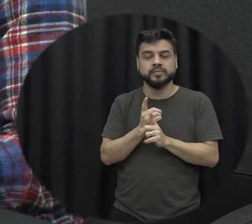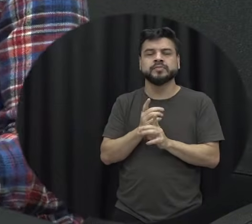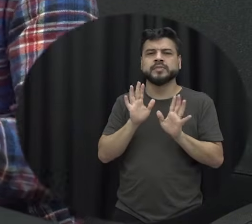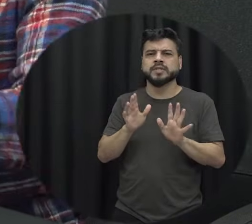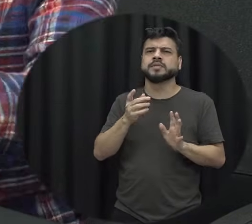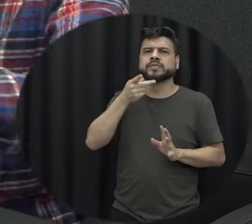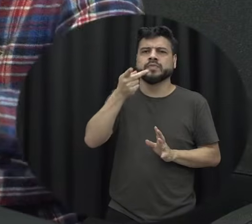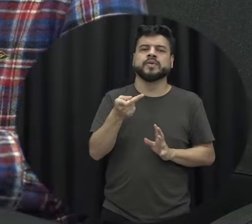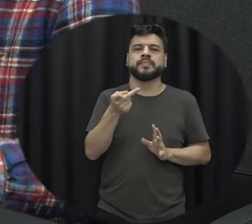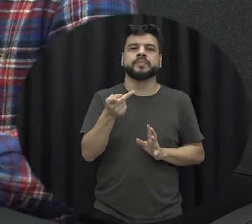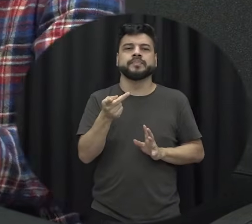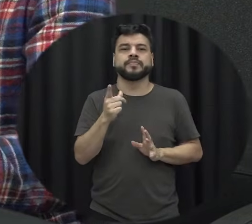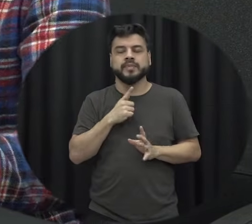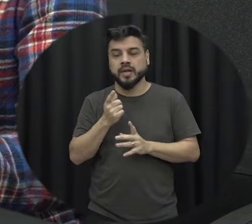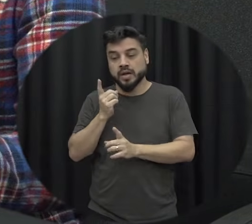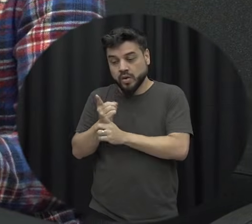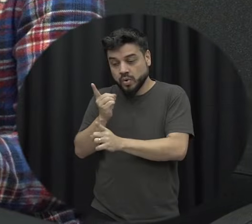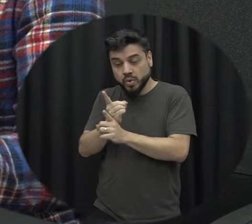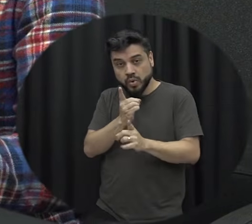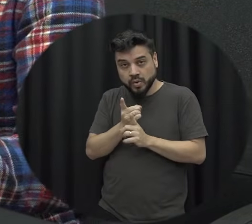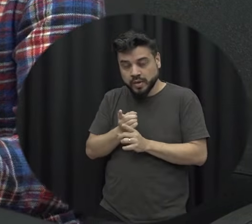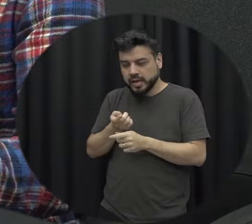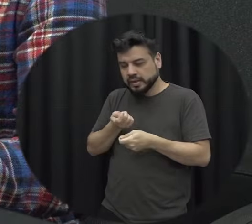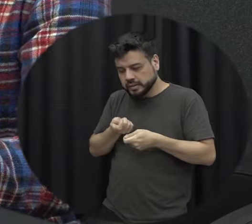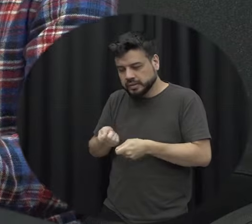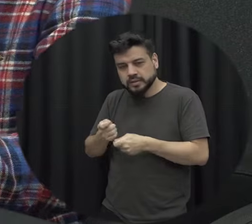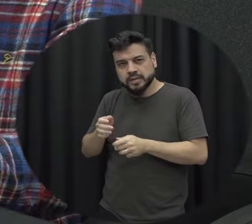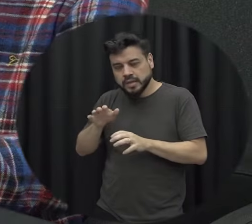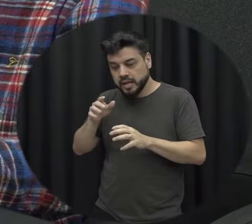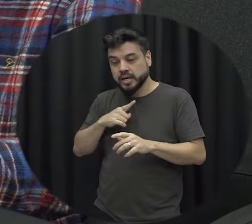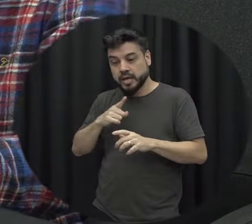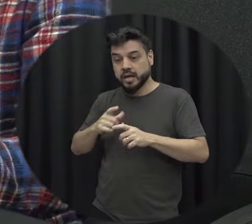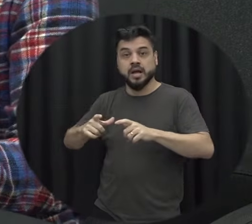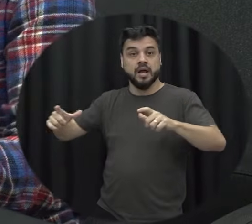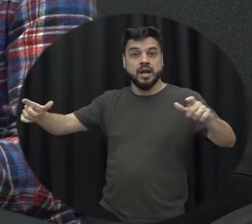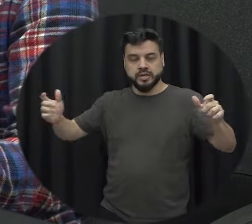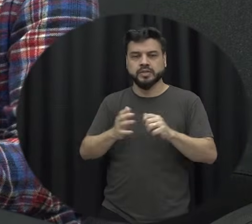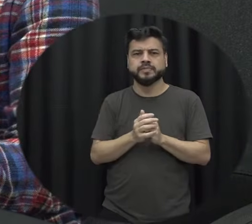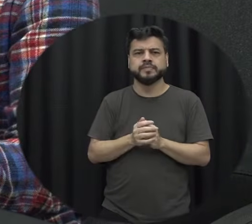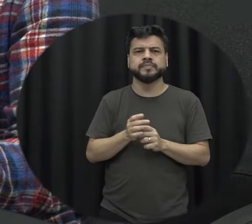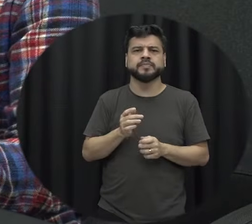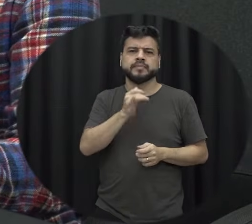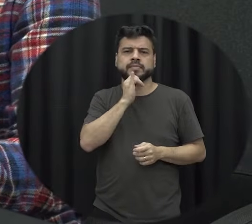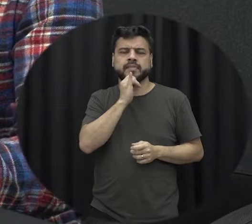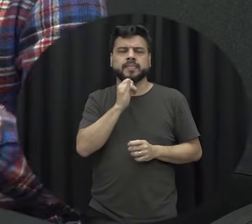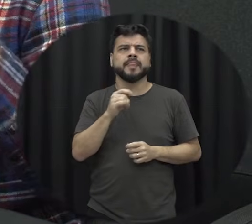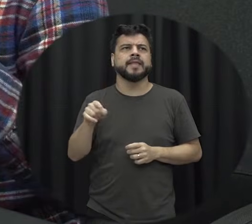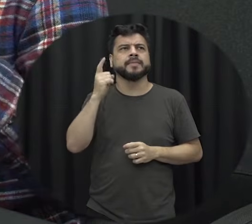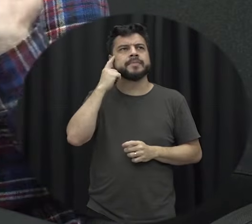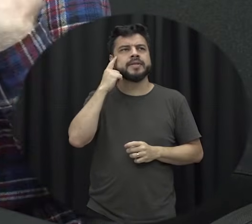digo escavações, elas eram relativamente grandes. Vamos pensar assim em algo